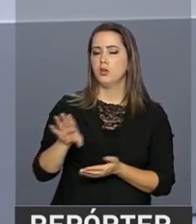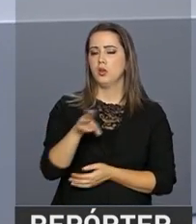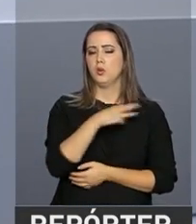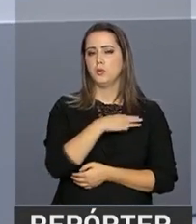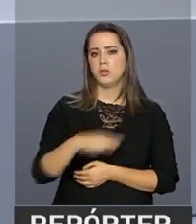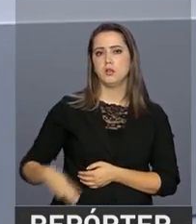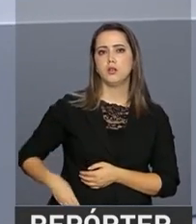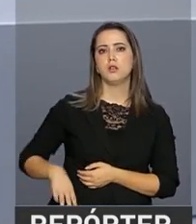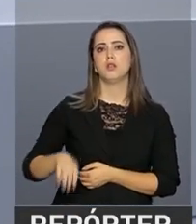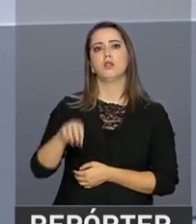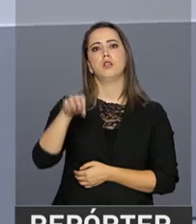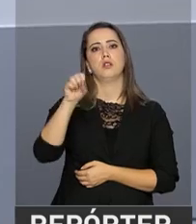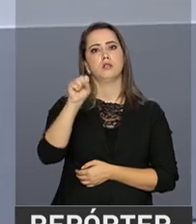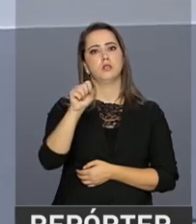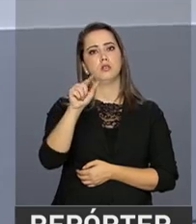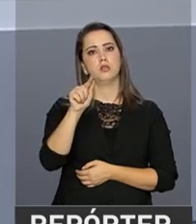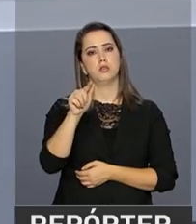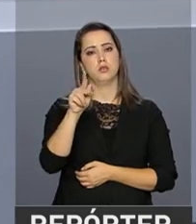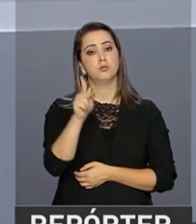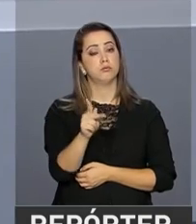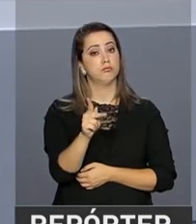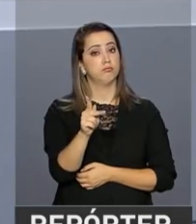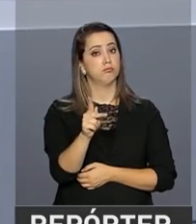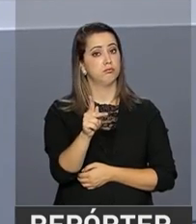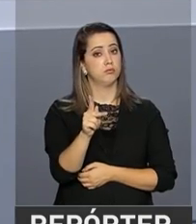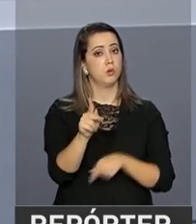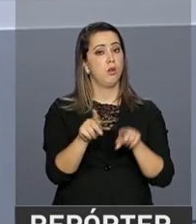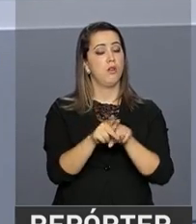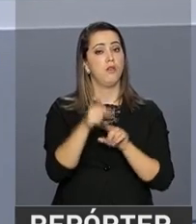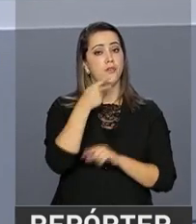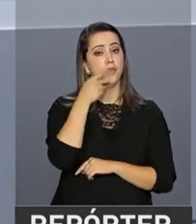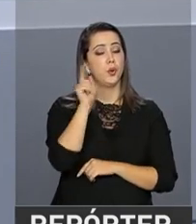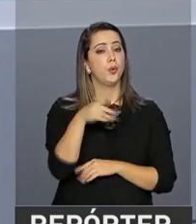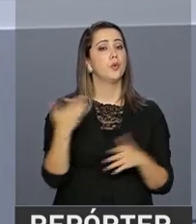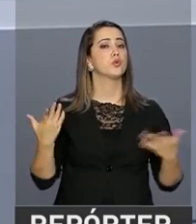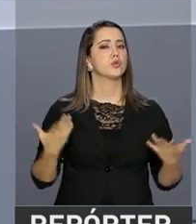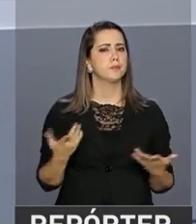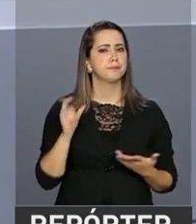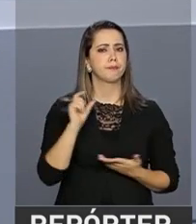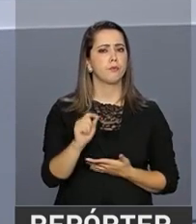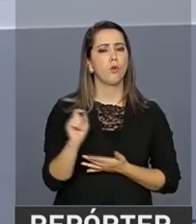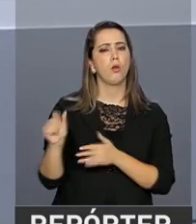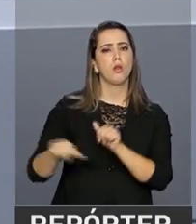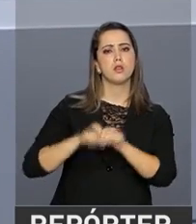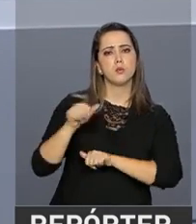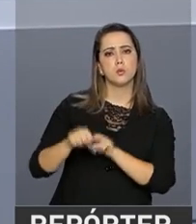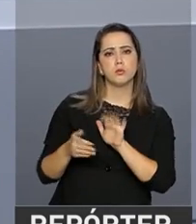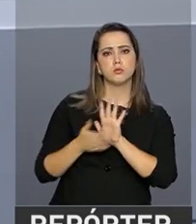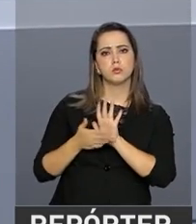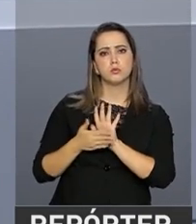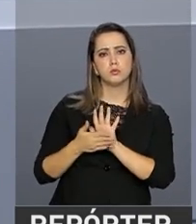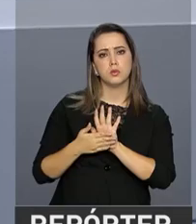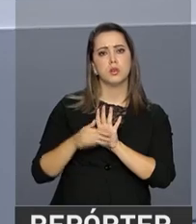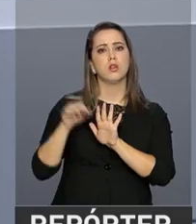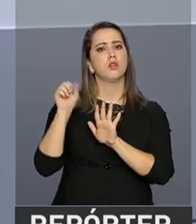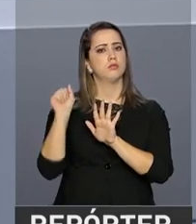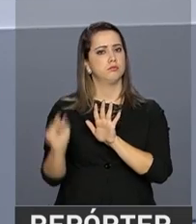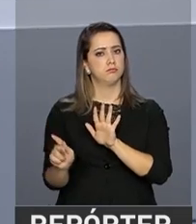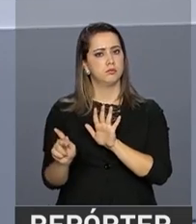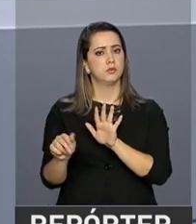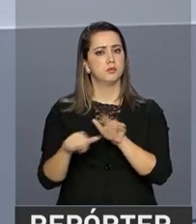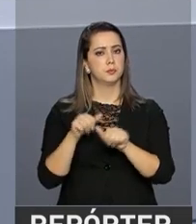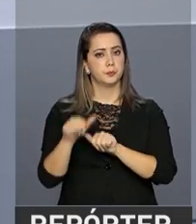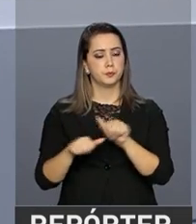da presidência da república moreira franco destacou hoje que as mudanças previstas na proposta de reforma da previdência